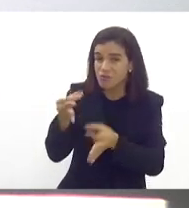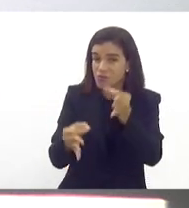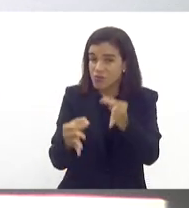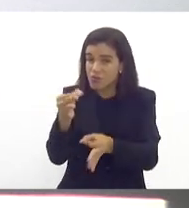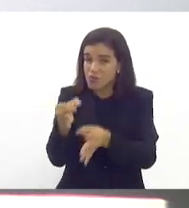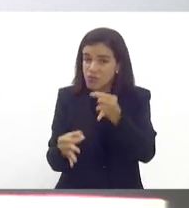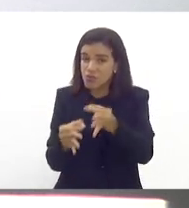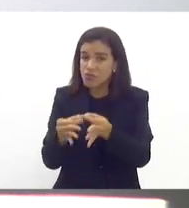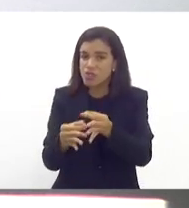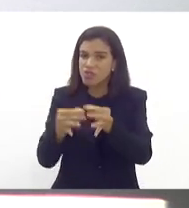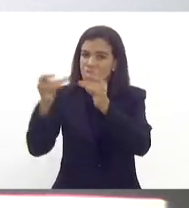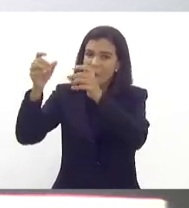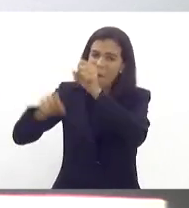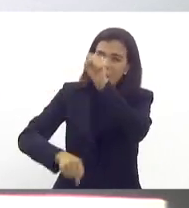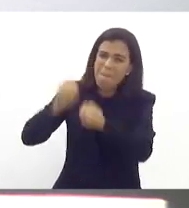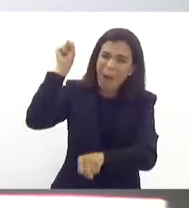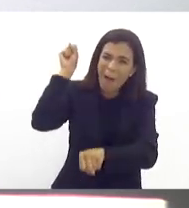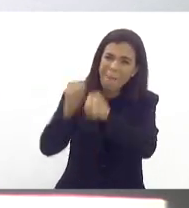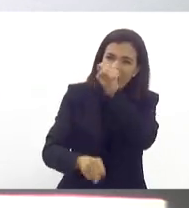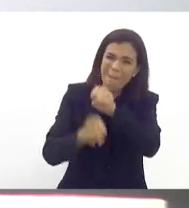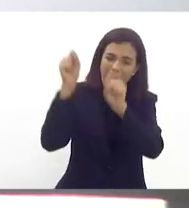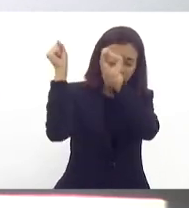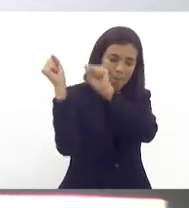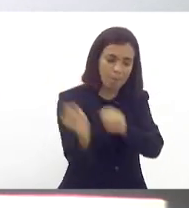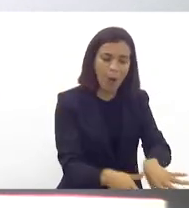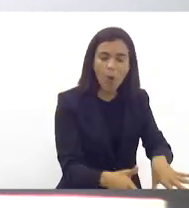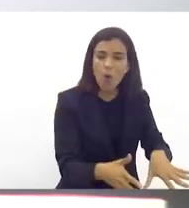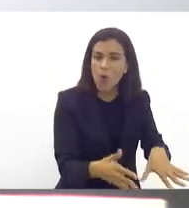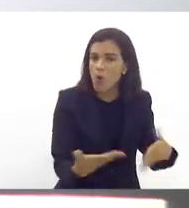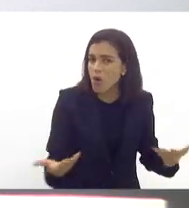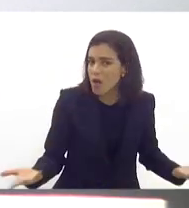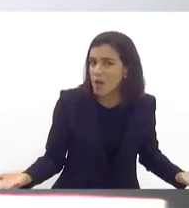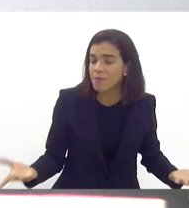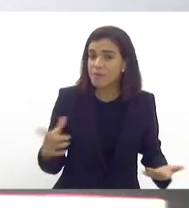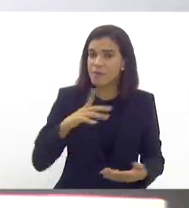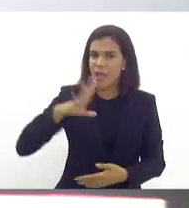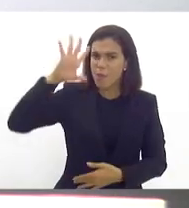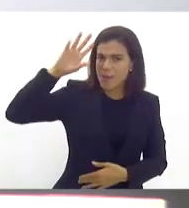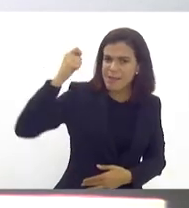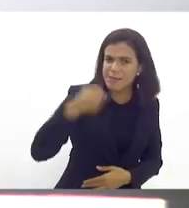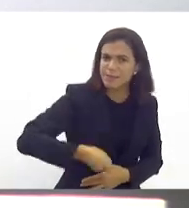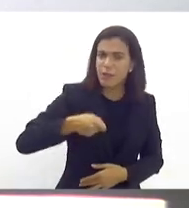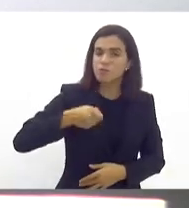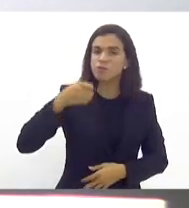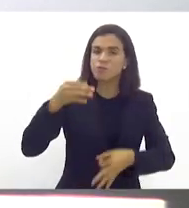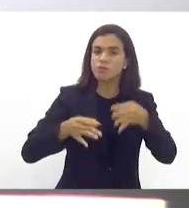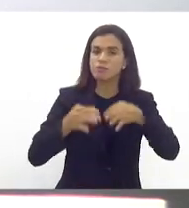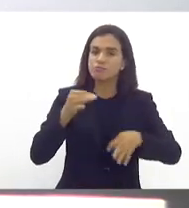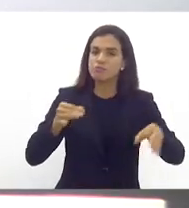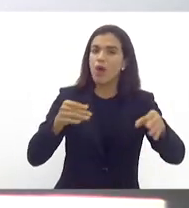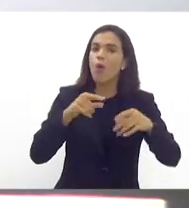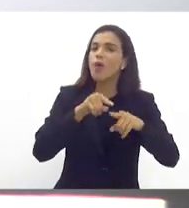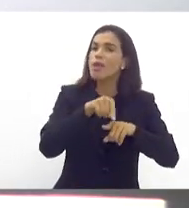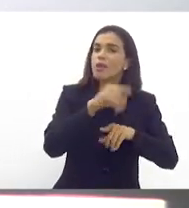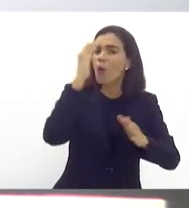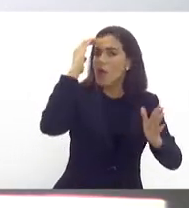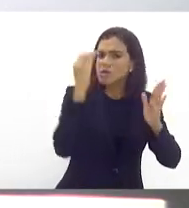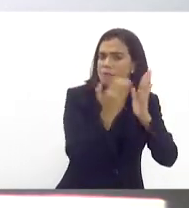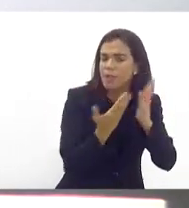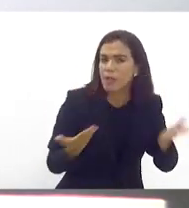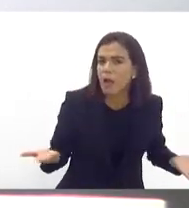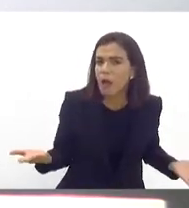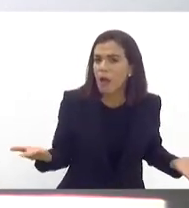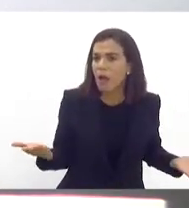ser jogada no lixo quando tem uma decisão judicial e a parte não cumpre Isto É inaceitável